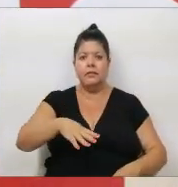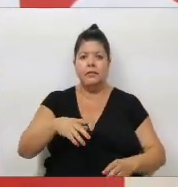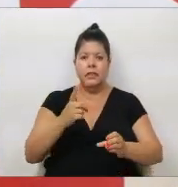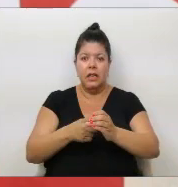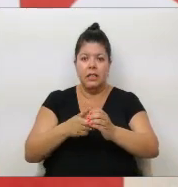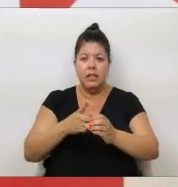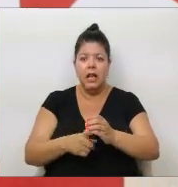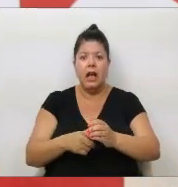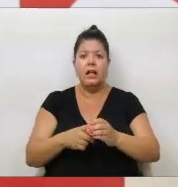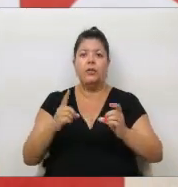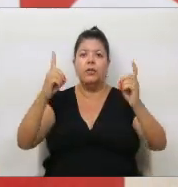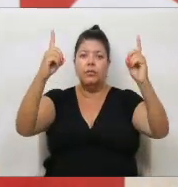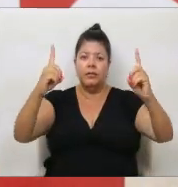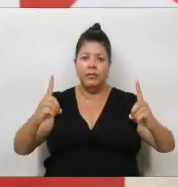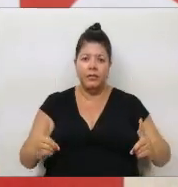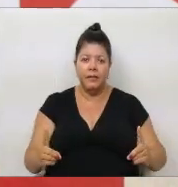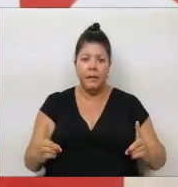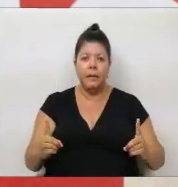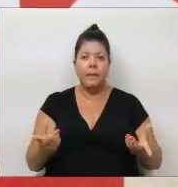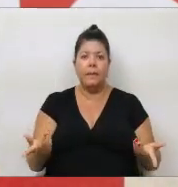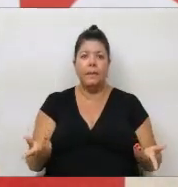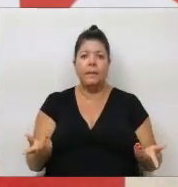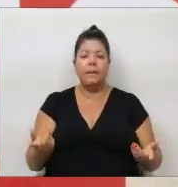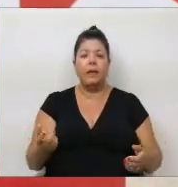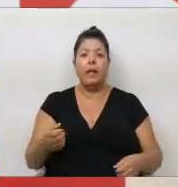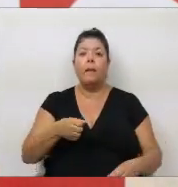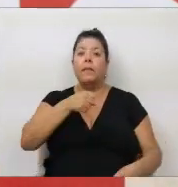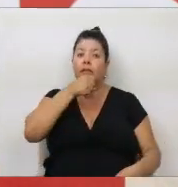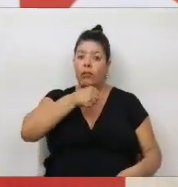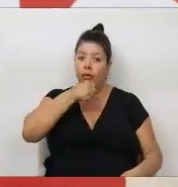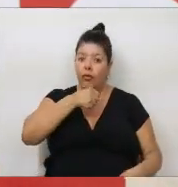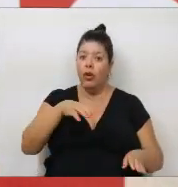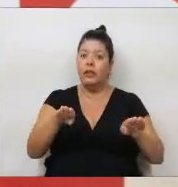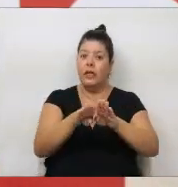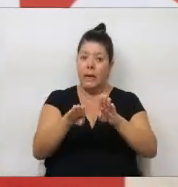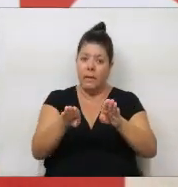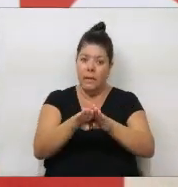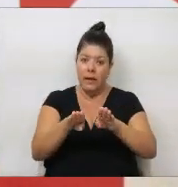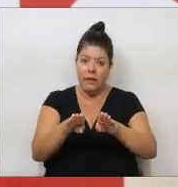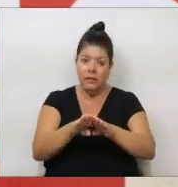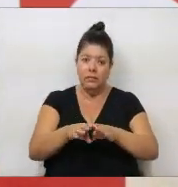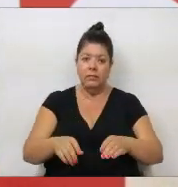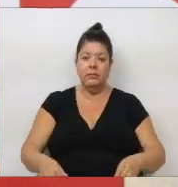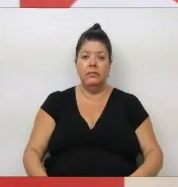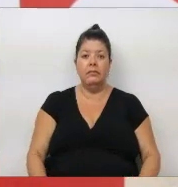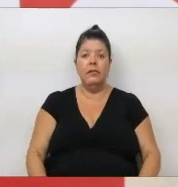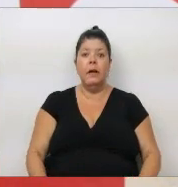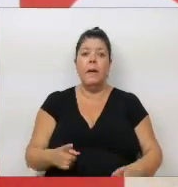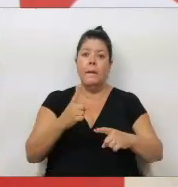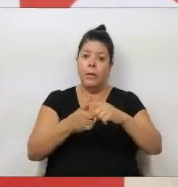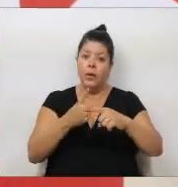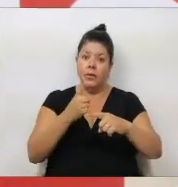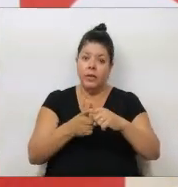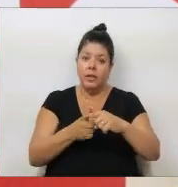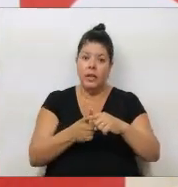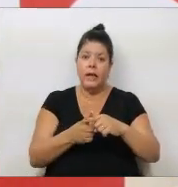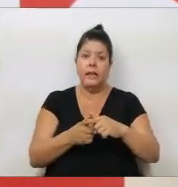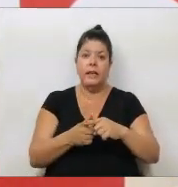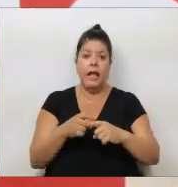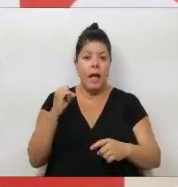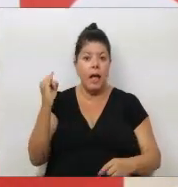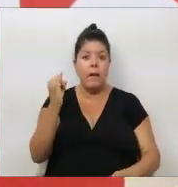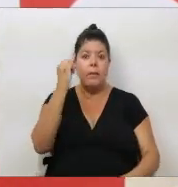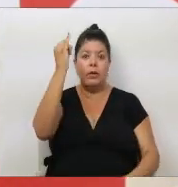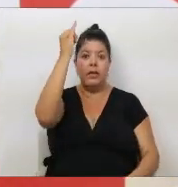com deficiência, para as pessoas da terceira idade, as pessoas idosas, né? Porque isso também nos